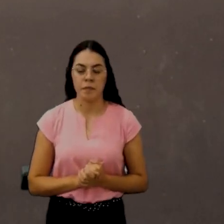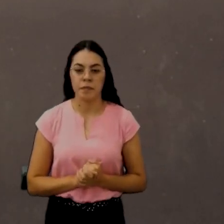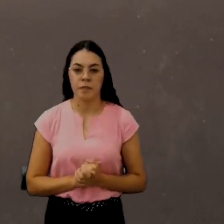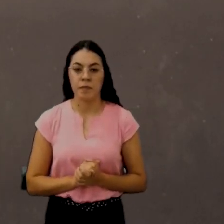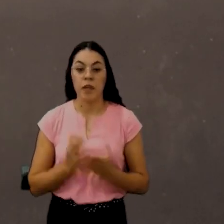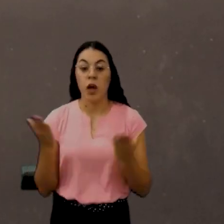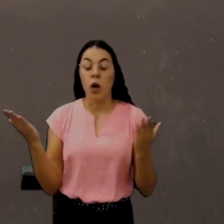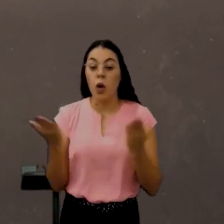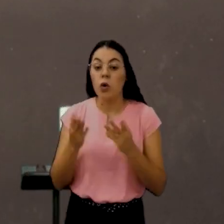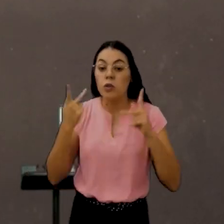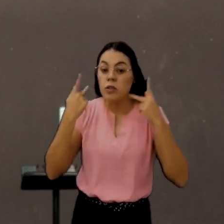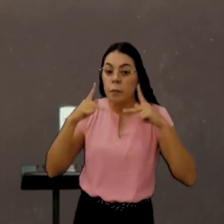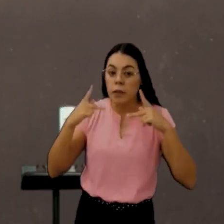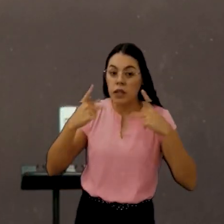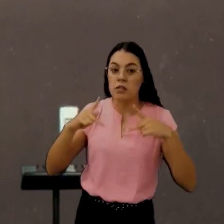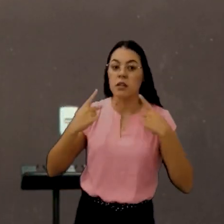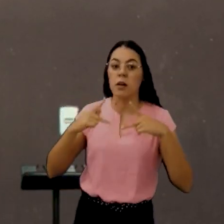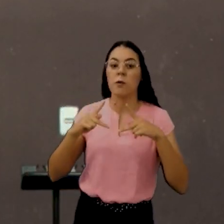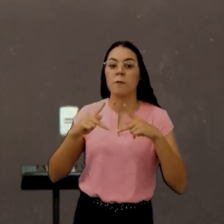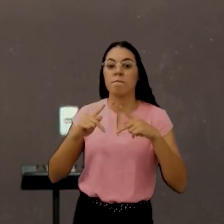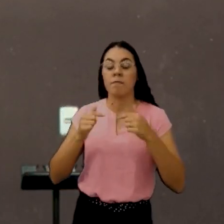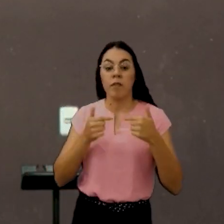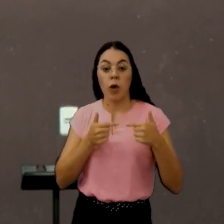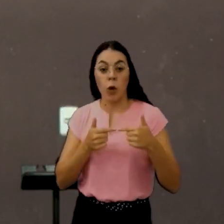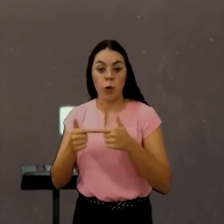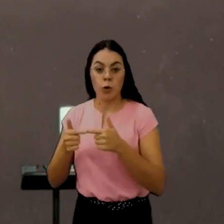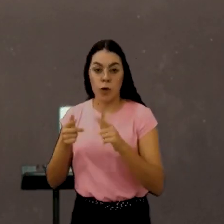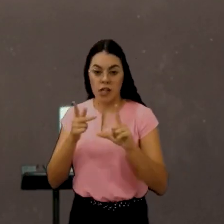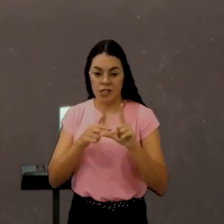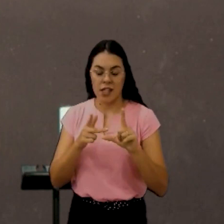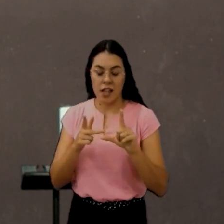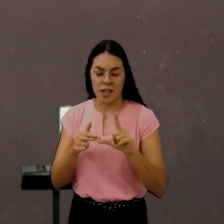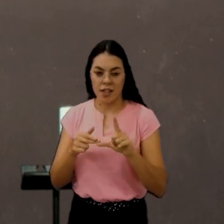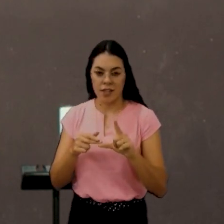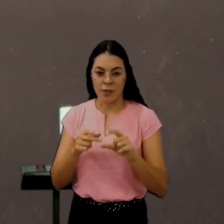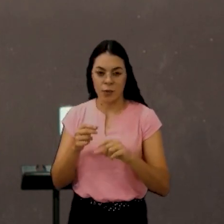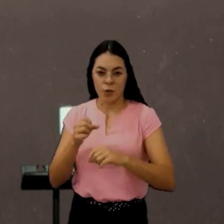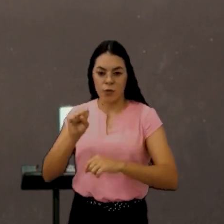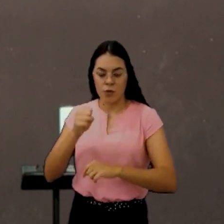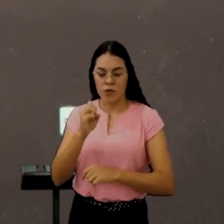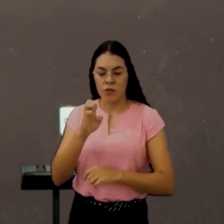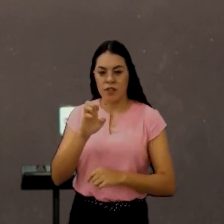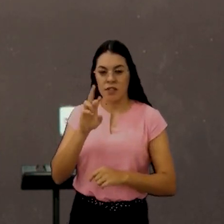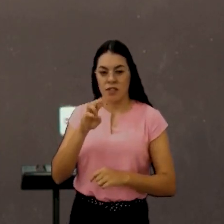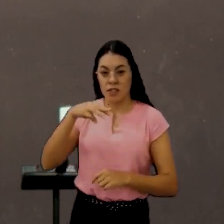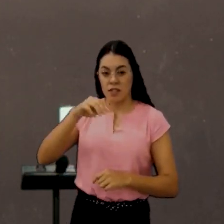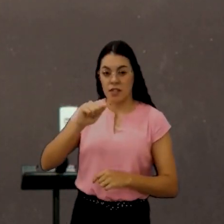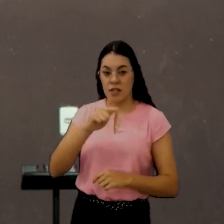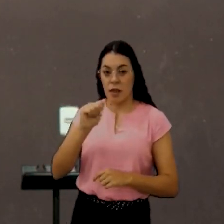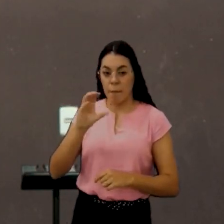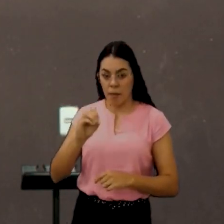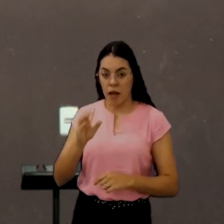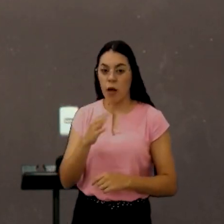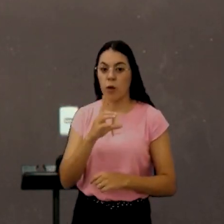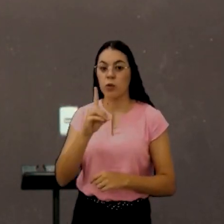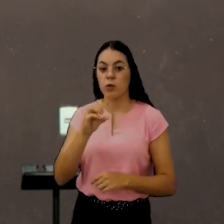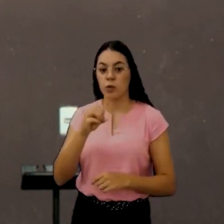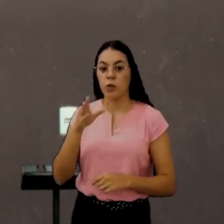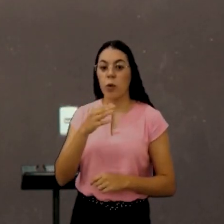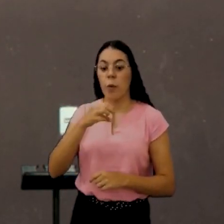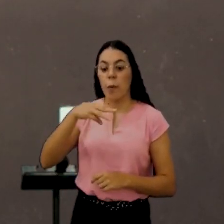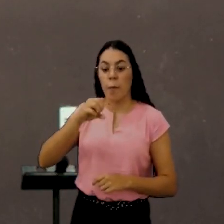A nossa mensagem hoje, ela vai dar continuidade à série do Sermão do Monte, e o título dela é